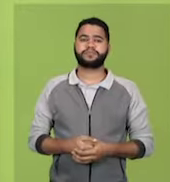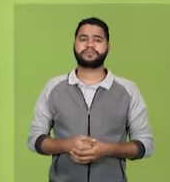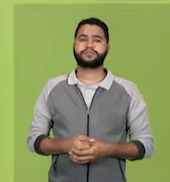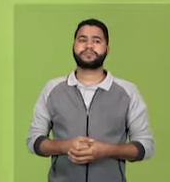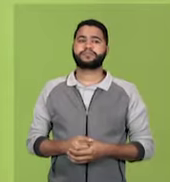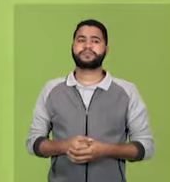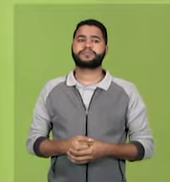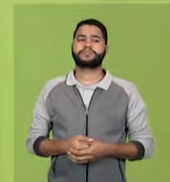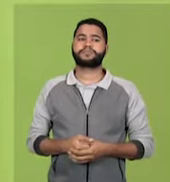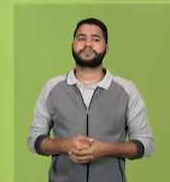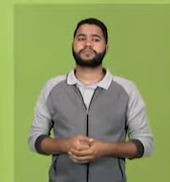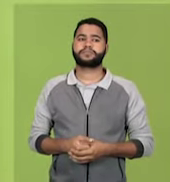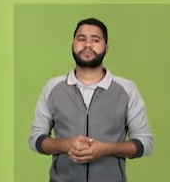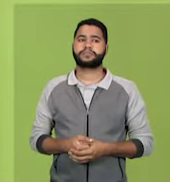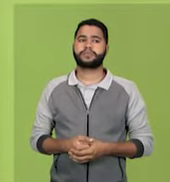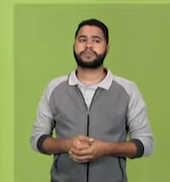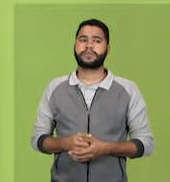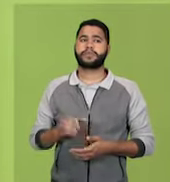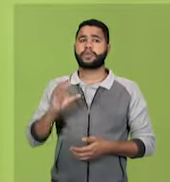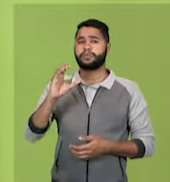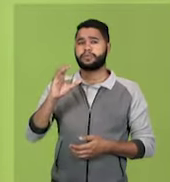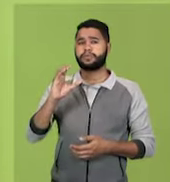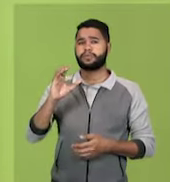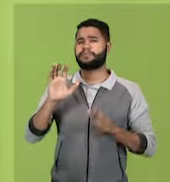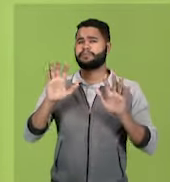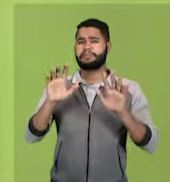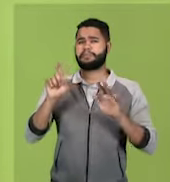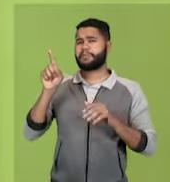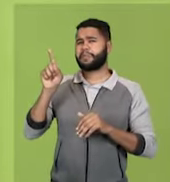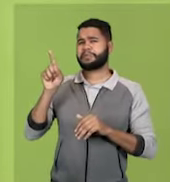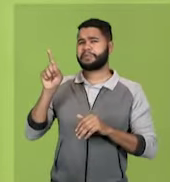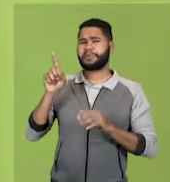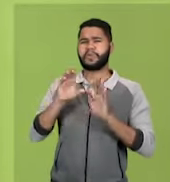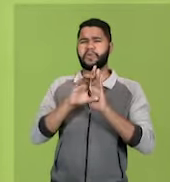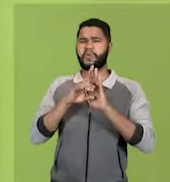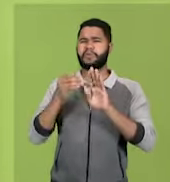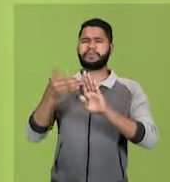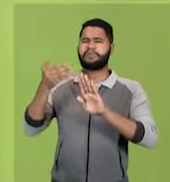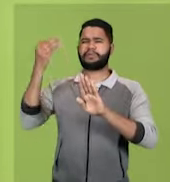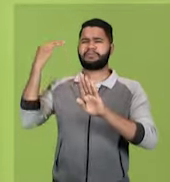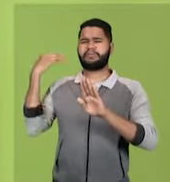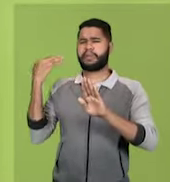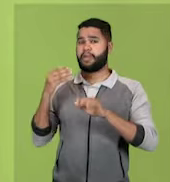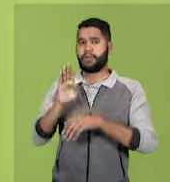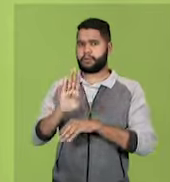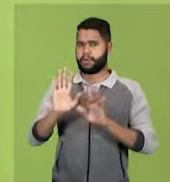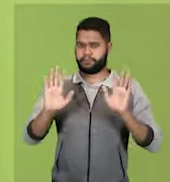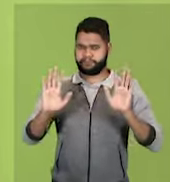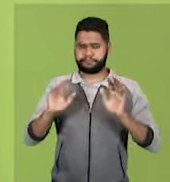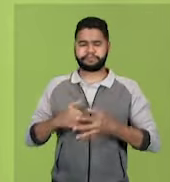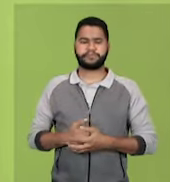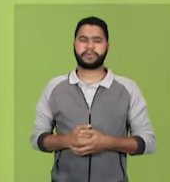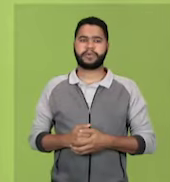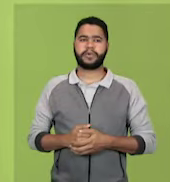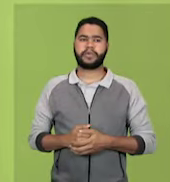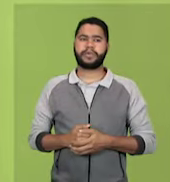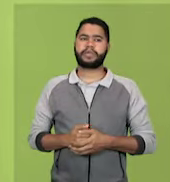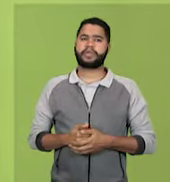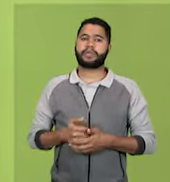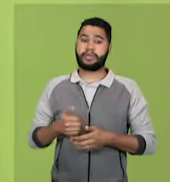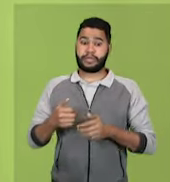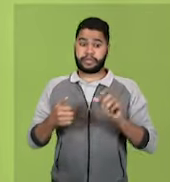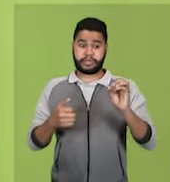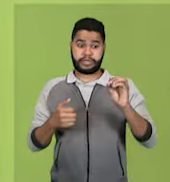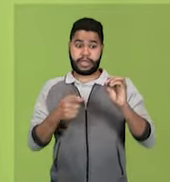E o C, no caso que é o C, mas lá naquele conceito que estava anterior é o B. Então não pode, tem que ser maior que zero, não